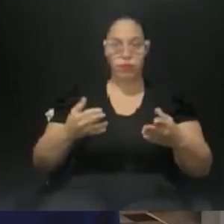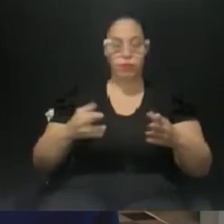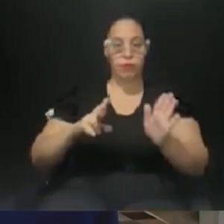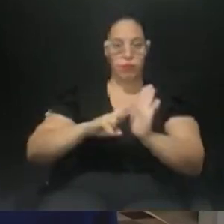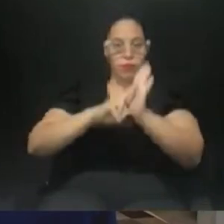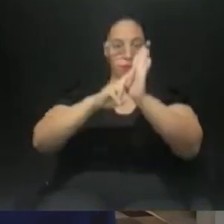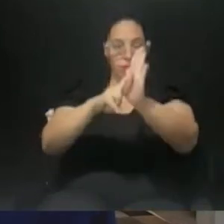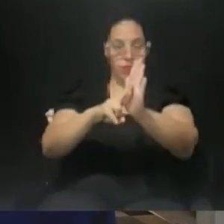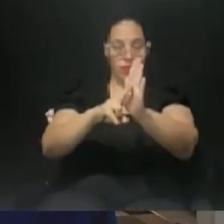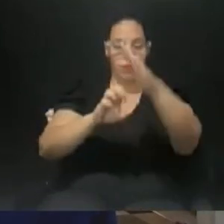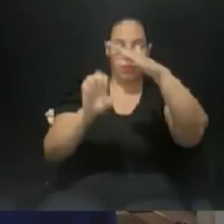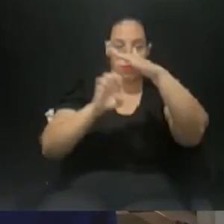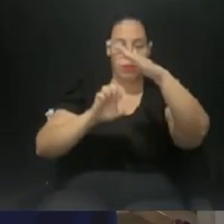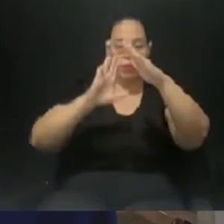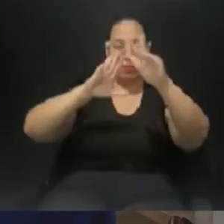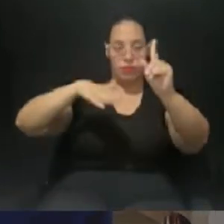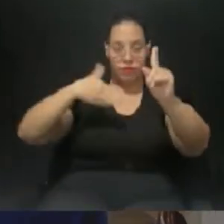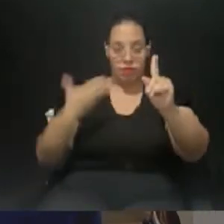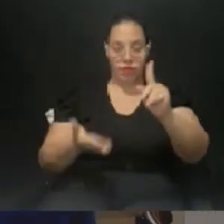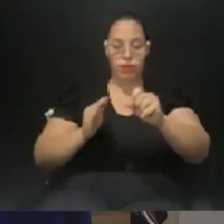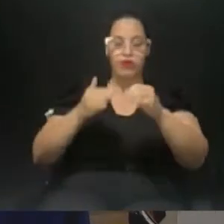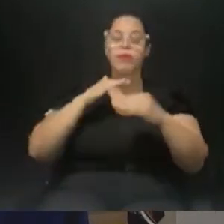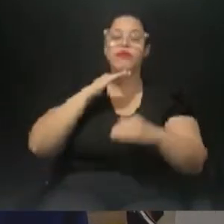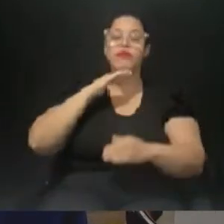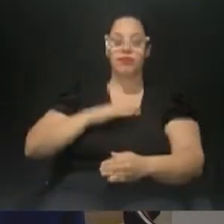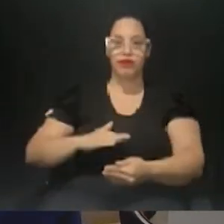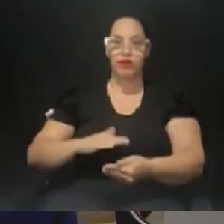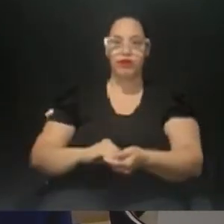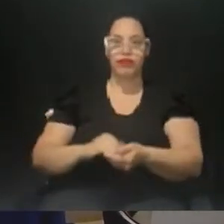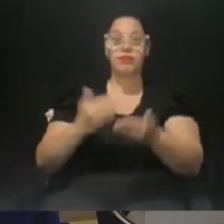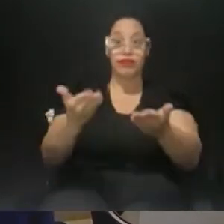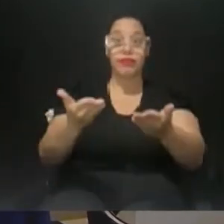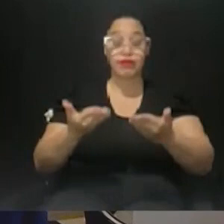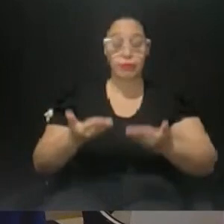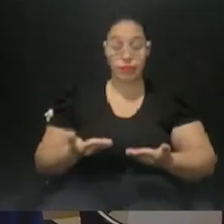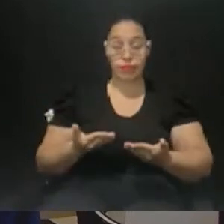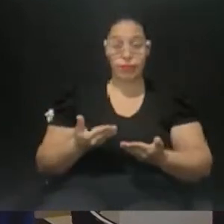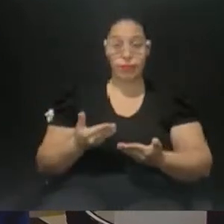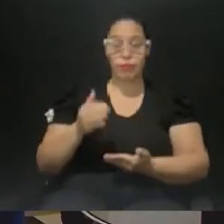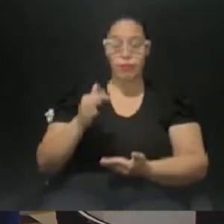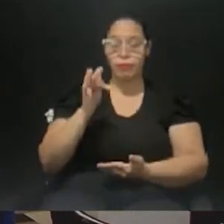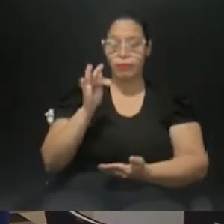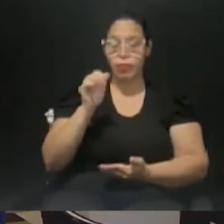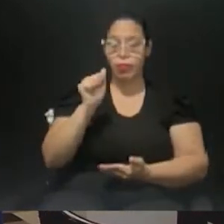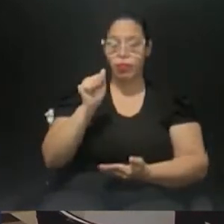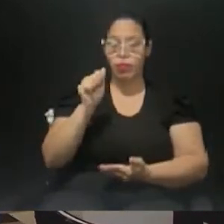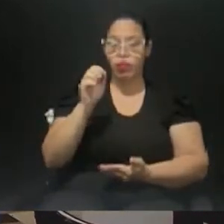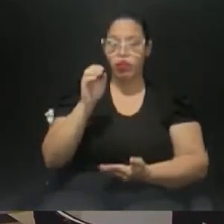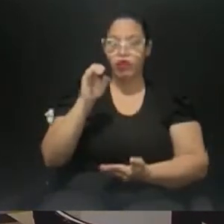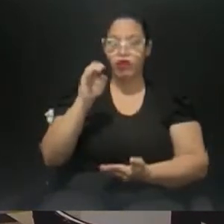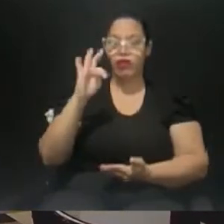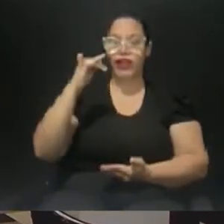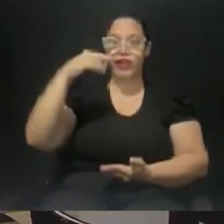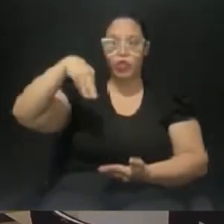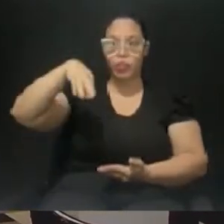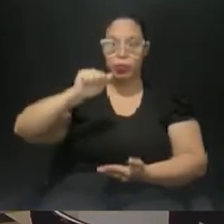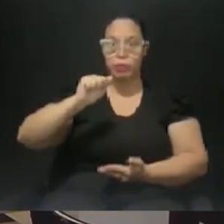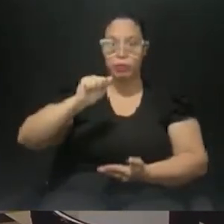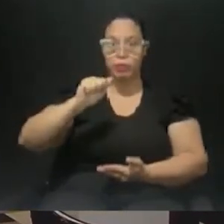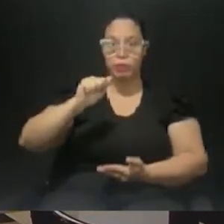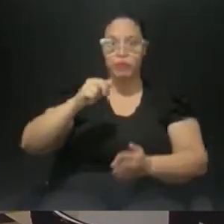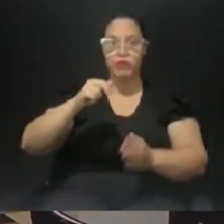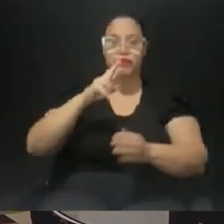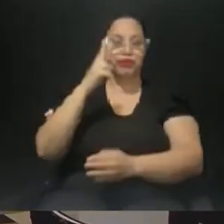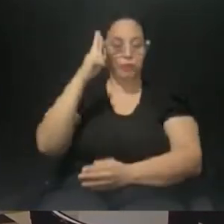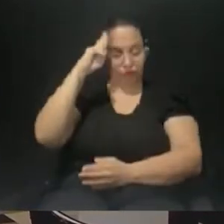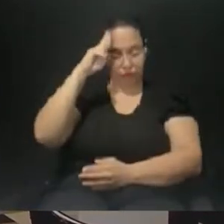a representante da empresa homenageada desta tarde. Por favor, recebam Fátima Clemer, proprietária do